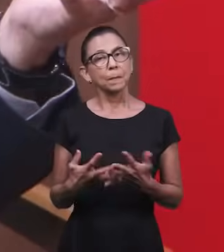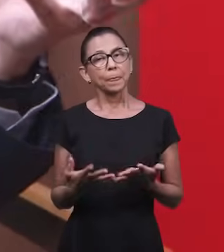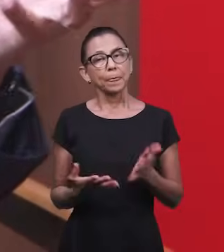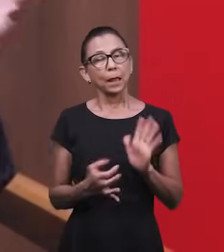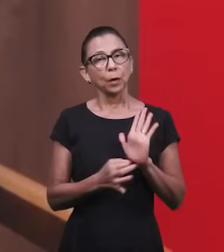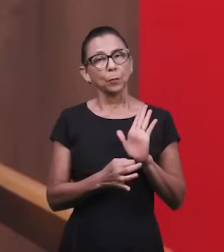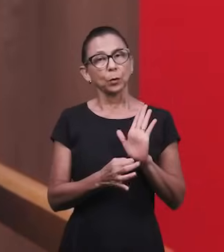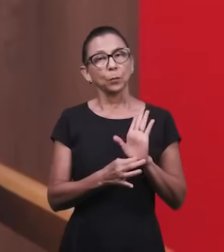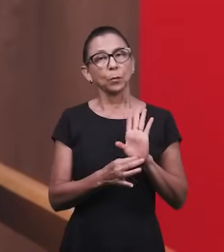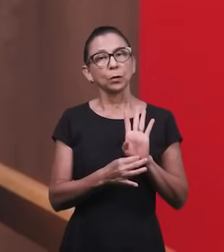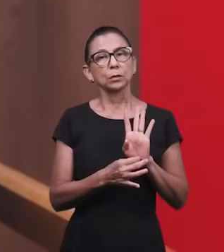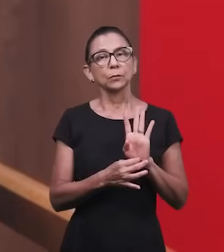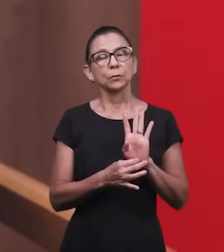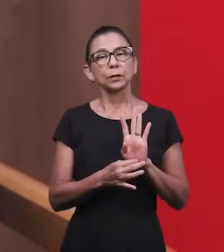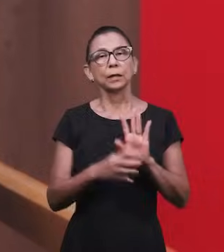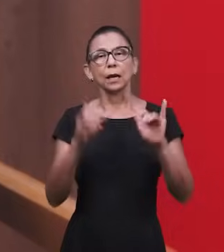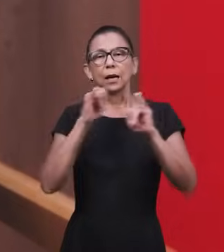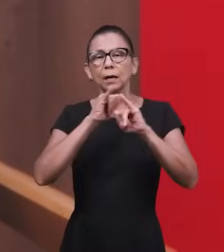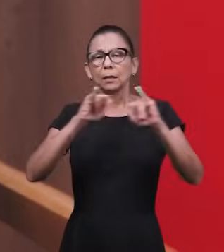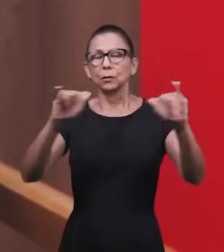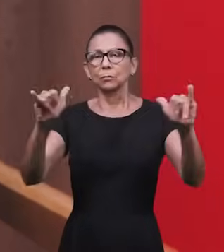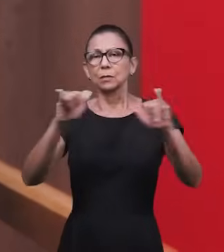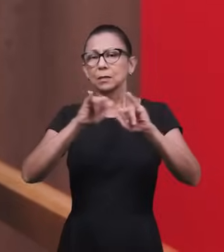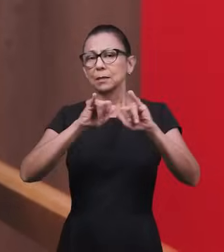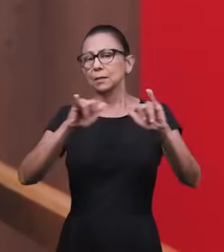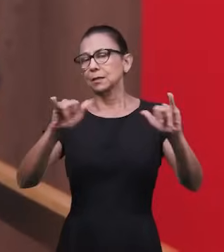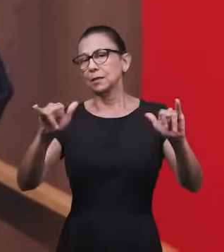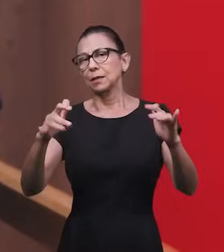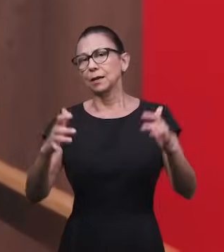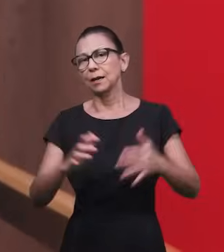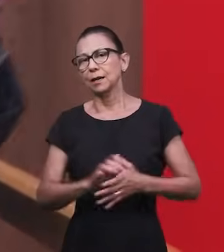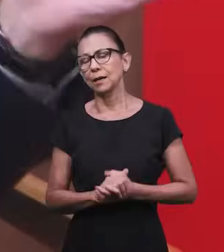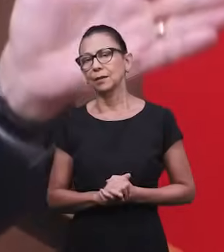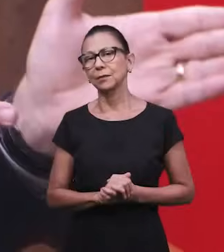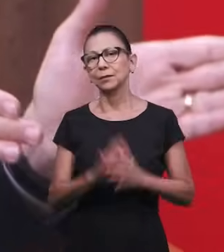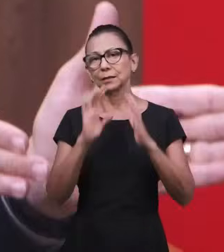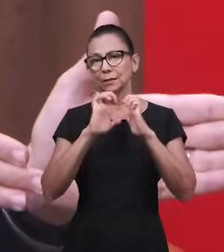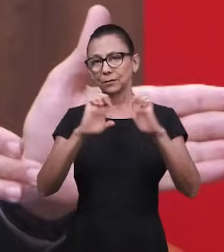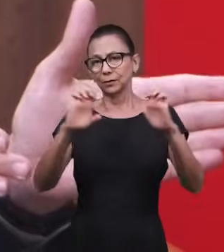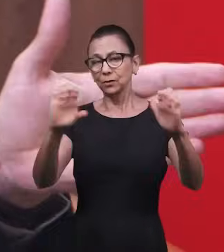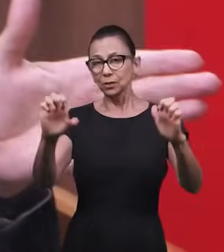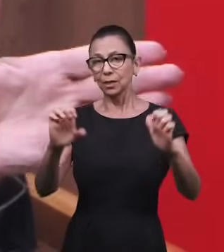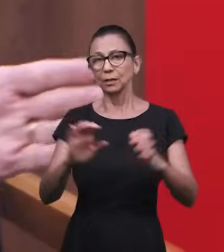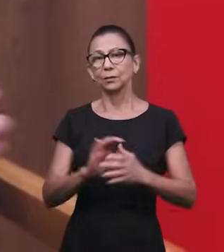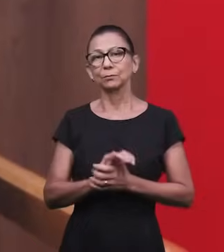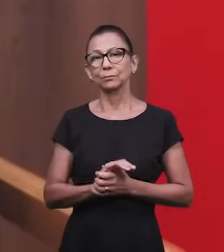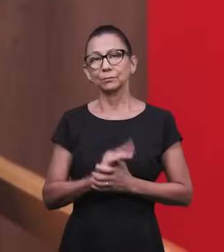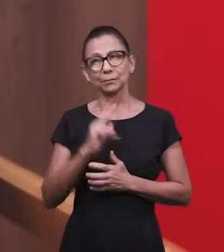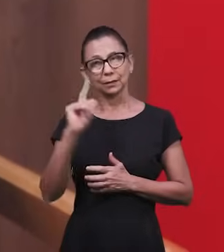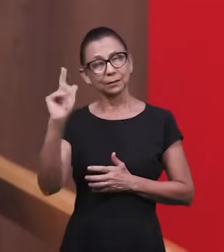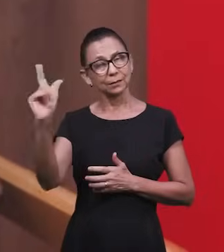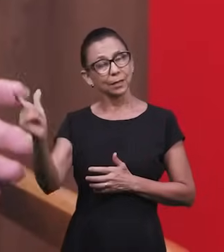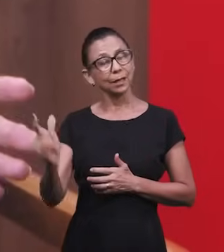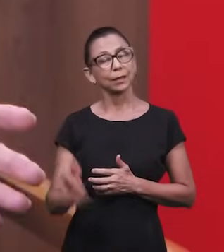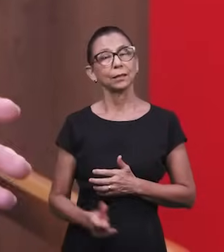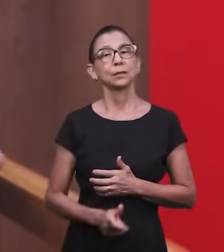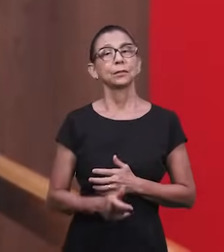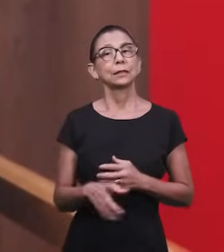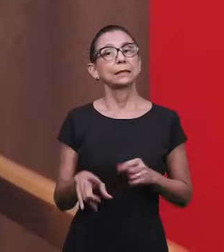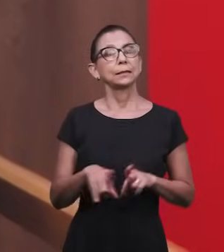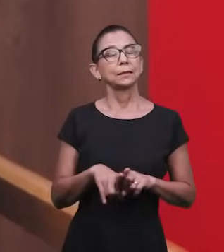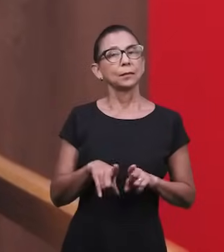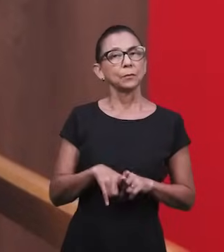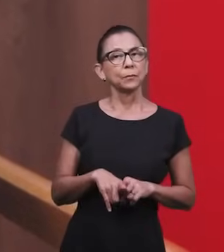caso do evento, também acrescentar que essa oportunidade está terminando. Em breve Jesus vai